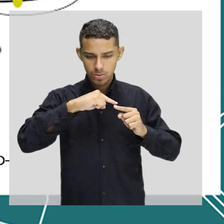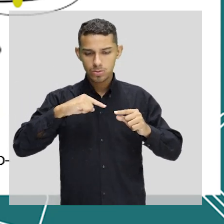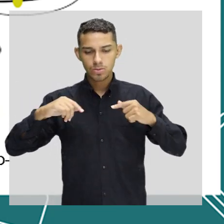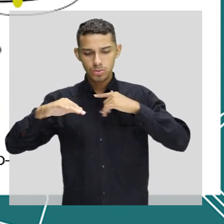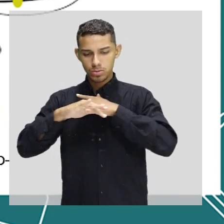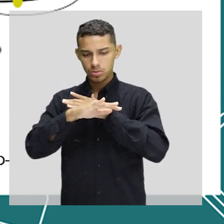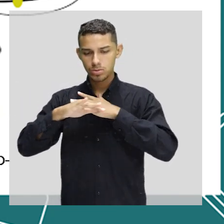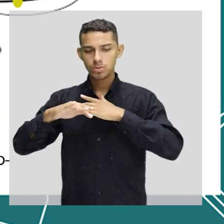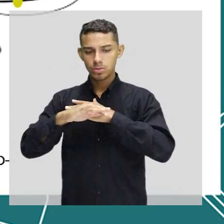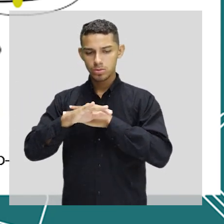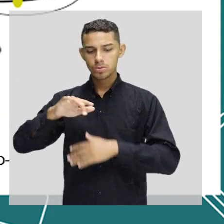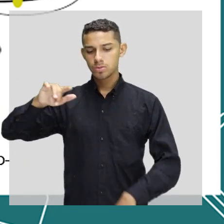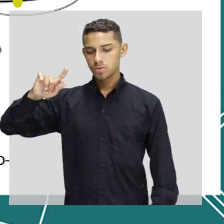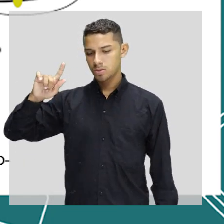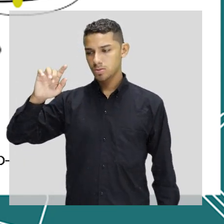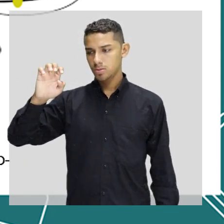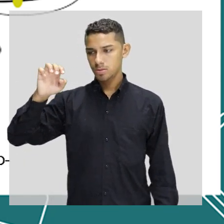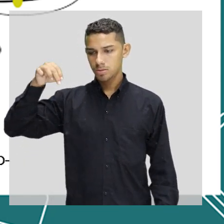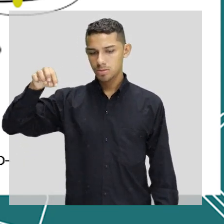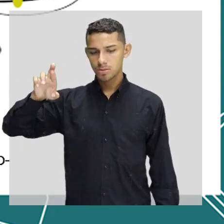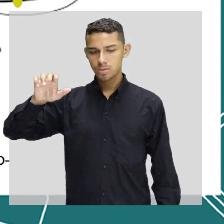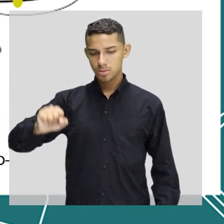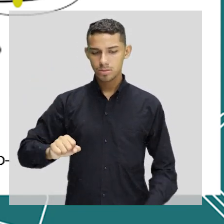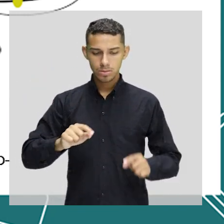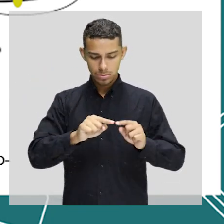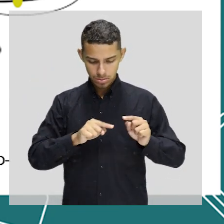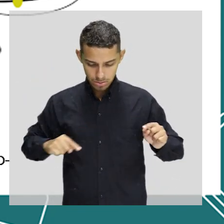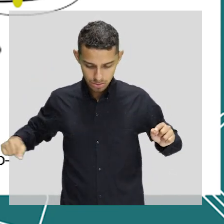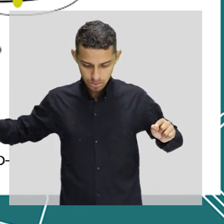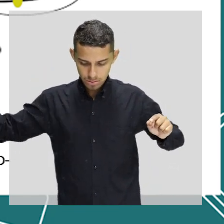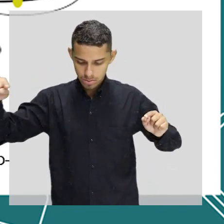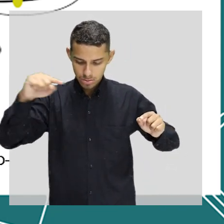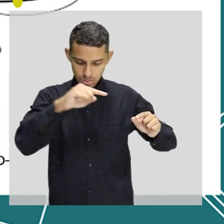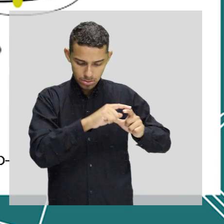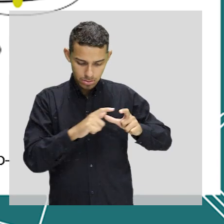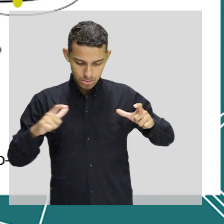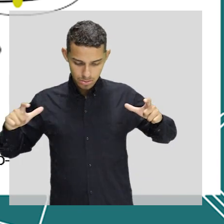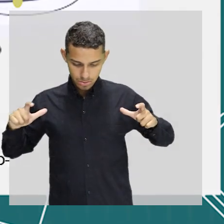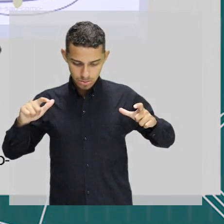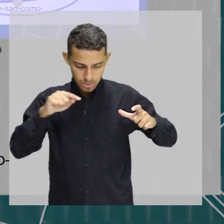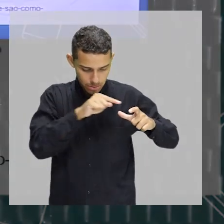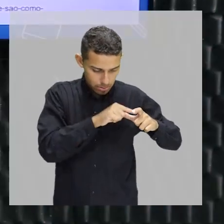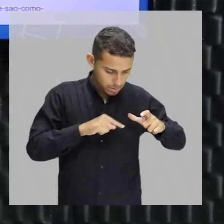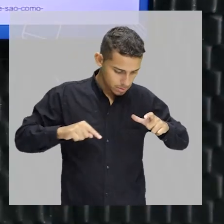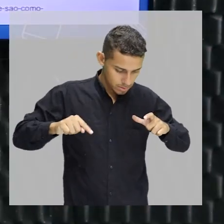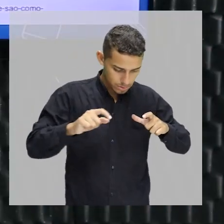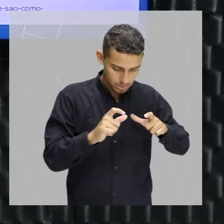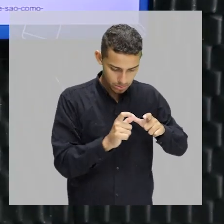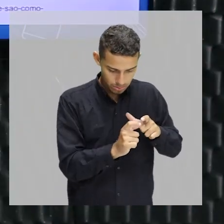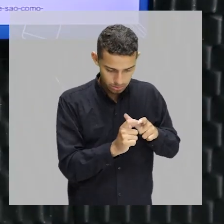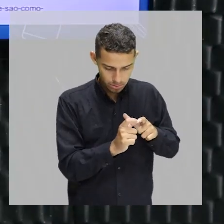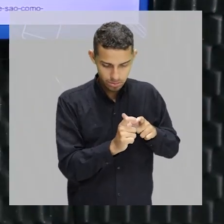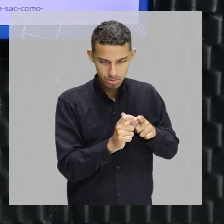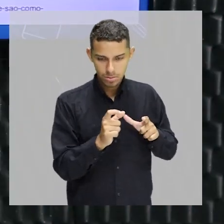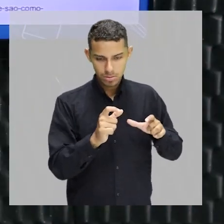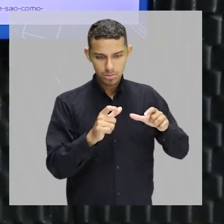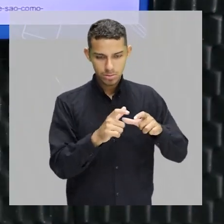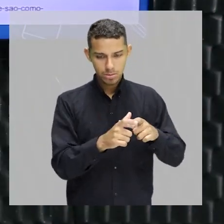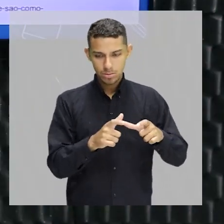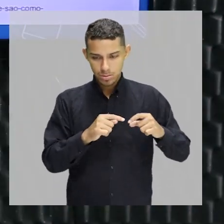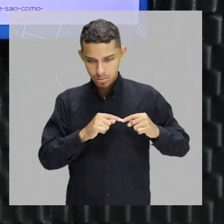de Genebra, tá ok? Perceba que são dois anéis, tem um anel maior e um menor, certo? Esse anel menor é o que nós chamamos de